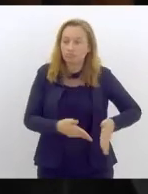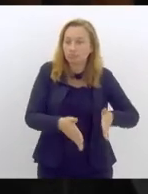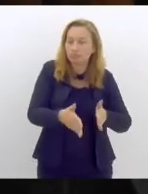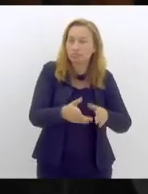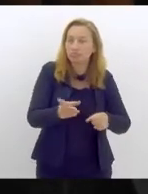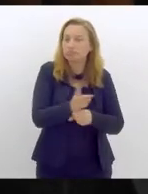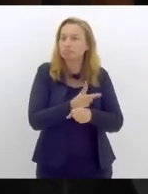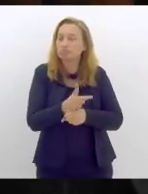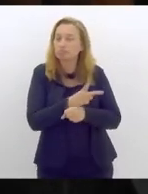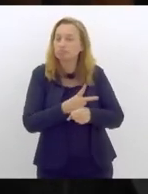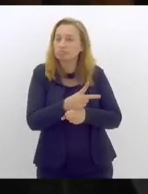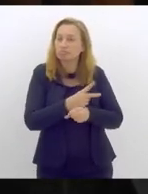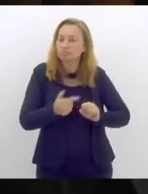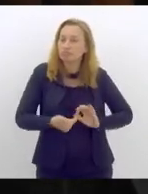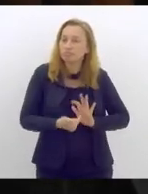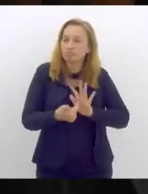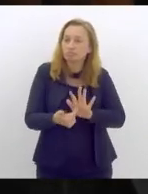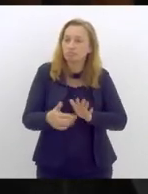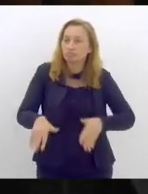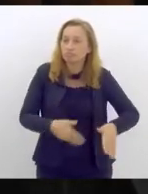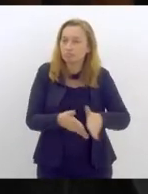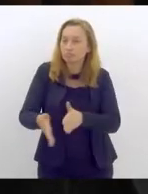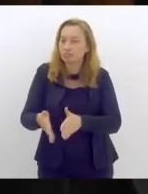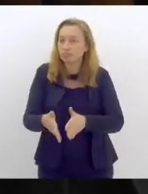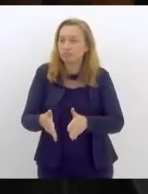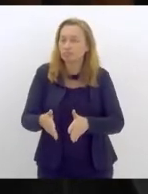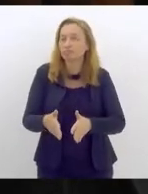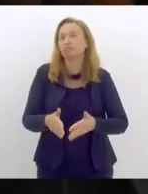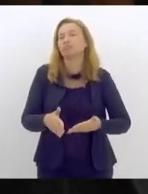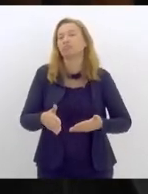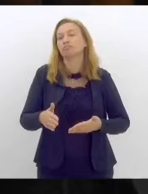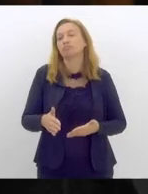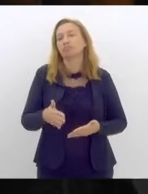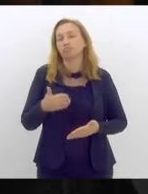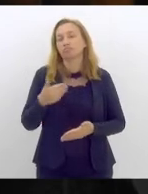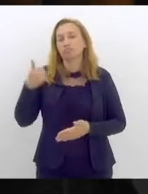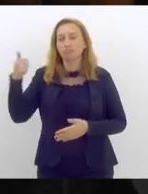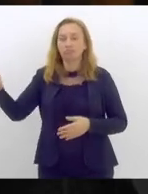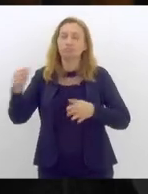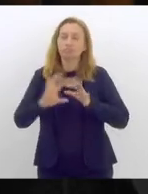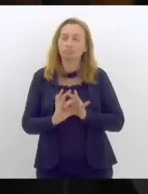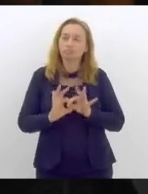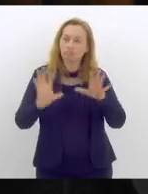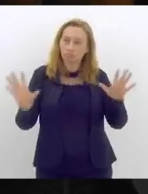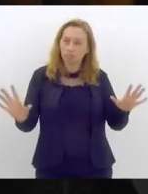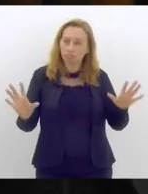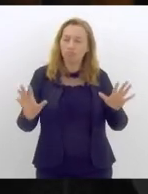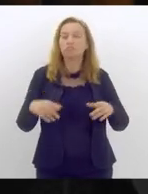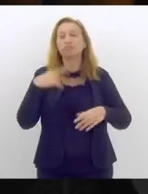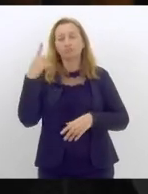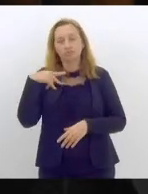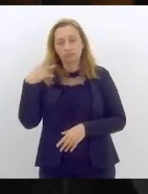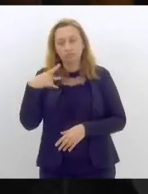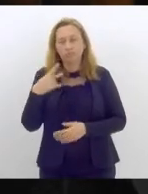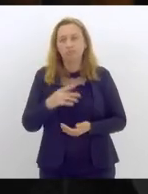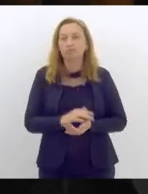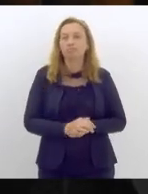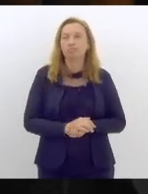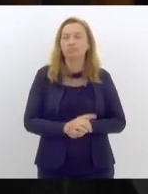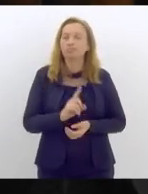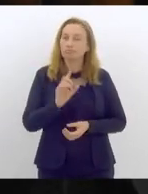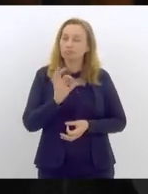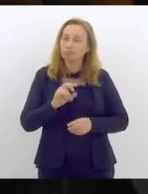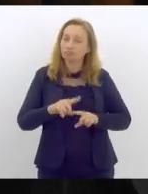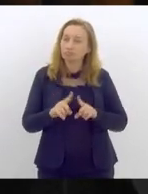que a ponte para saída e saídas evidentemente que sejam democráticas políticas mas